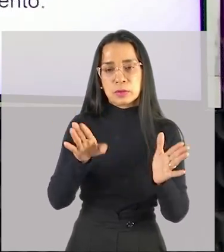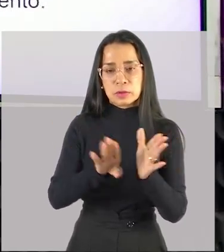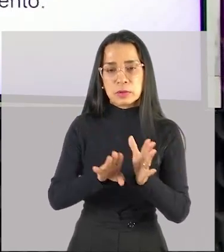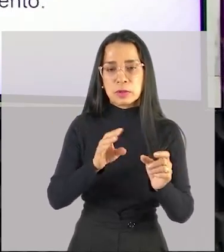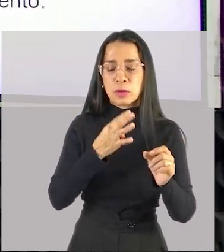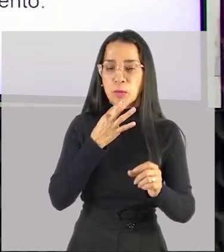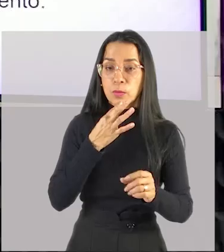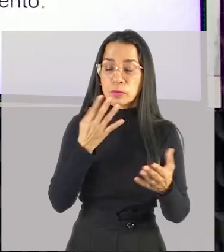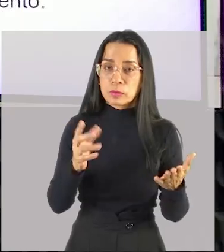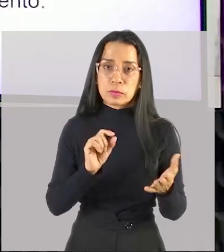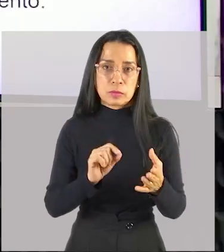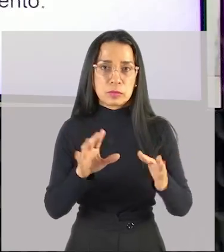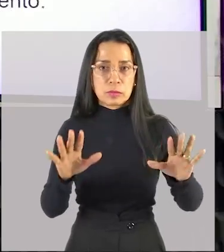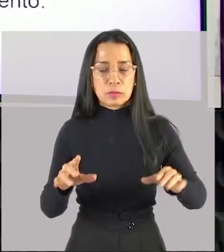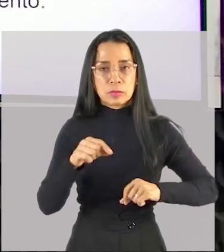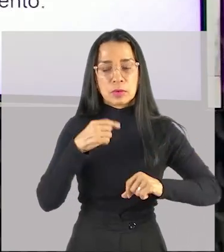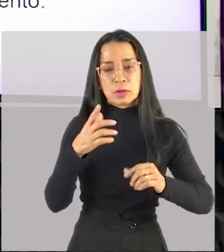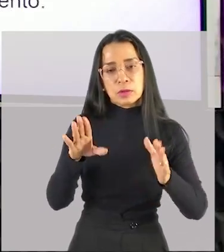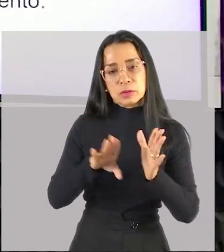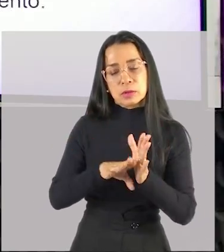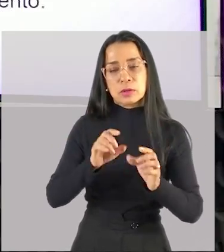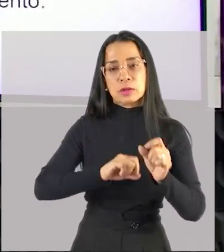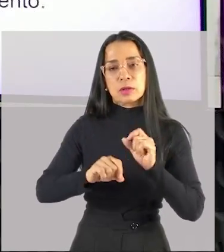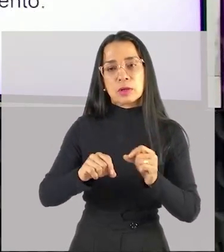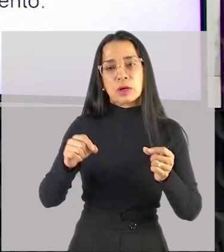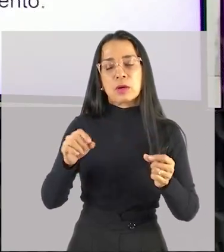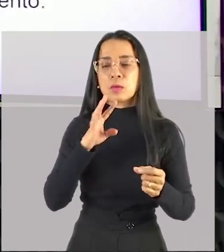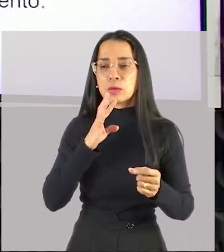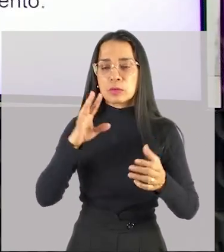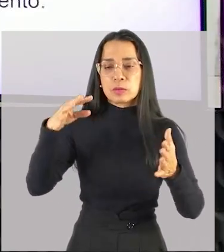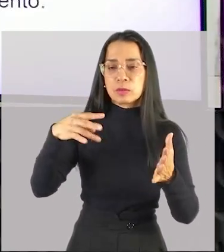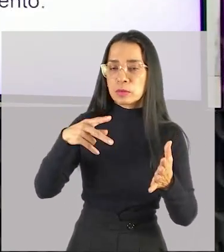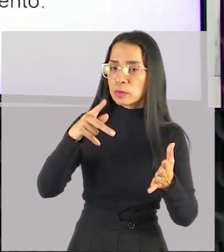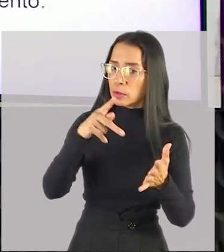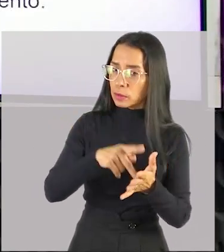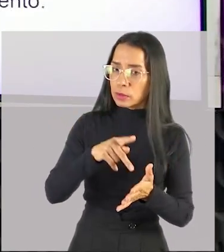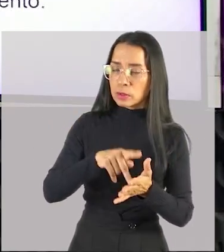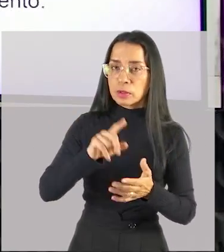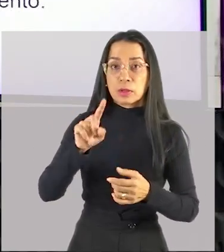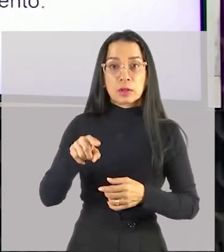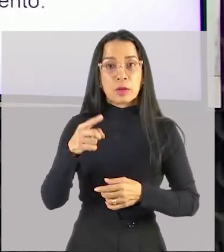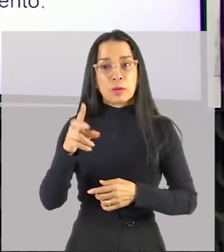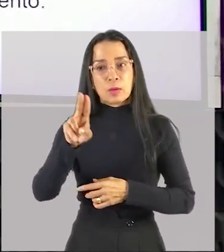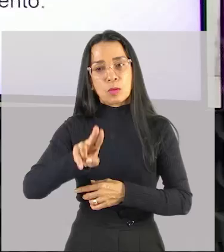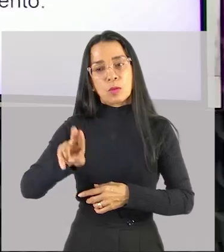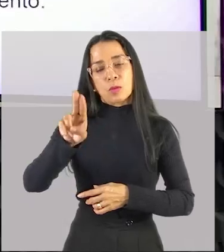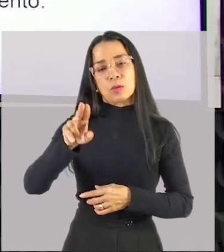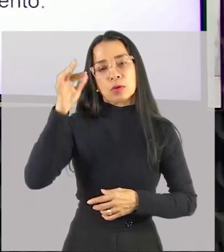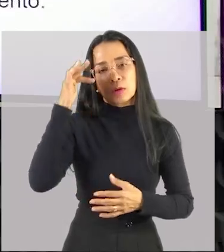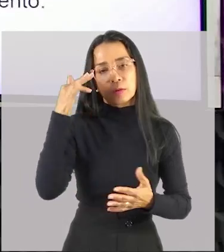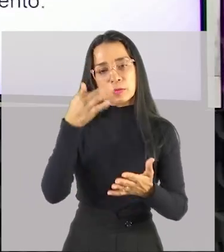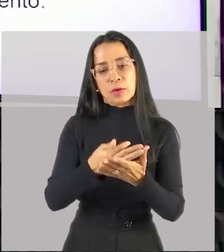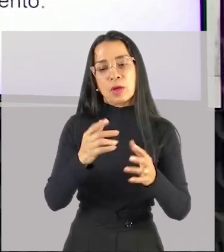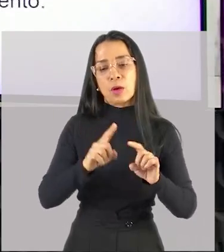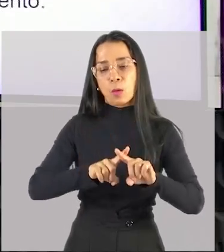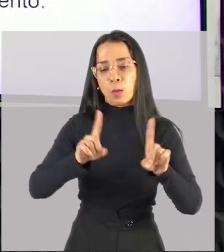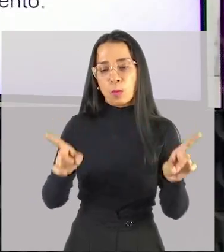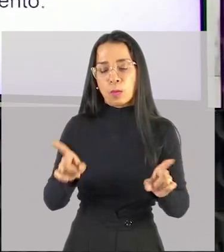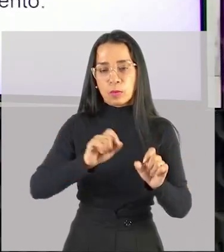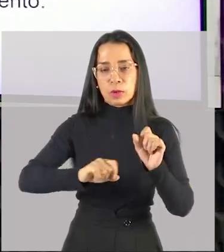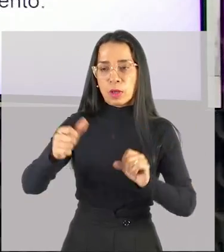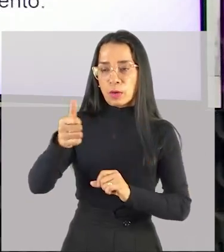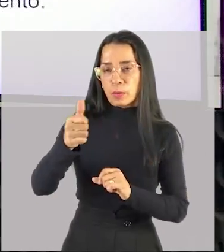chegar ao conhecimento com ela. Só que para a gente chegar ao conhecimento verdadeiro é preciso aplicar a fé depois. Então, o contrário do Agostinho aqui é